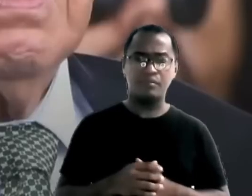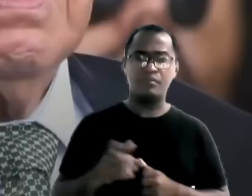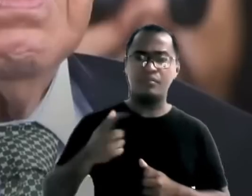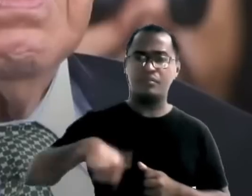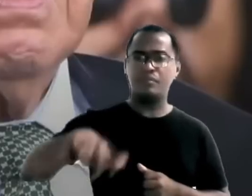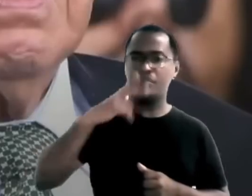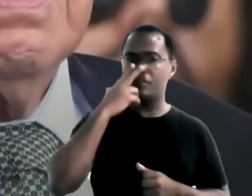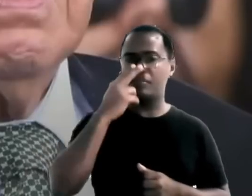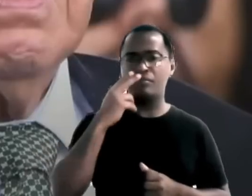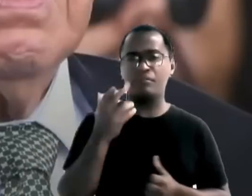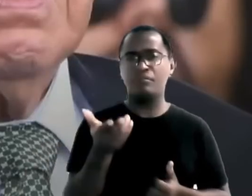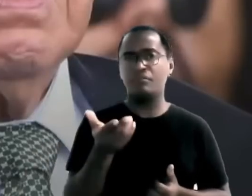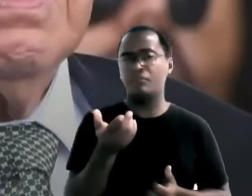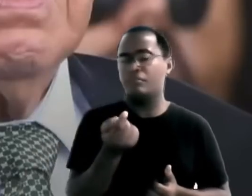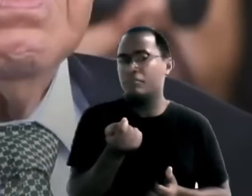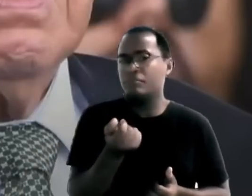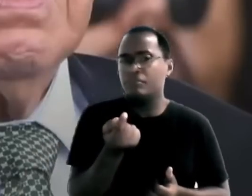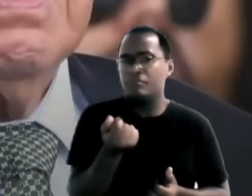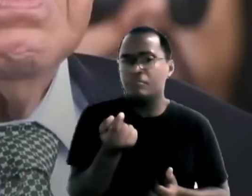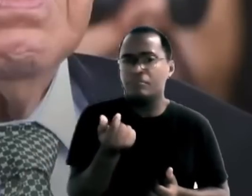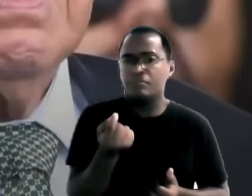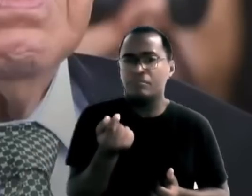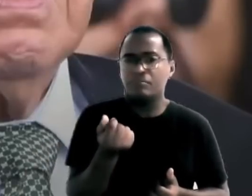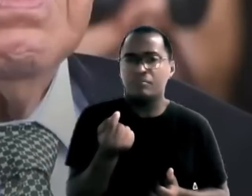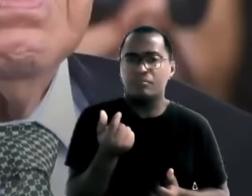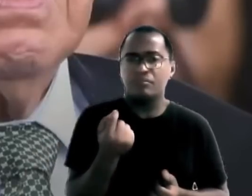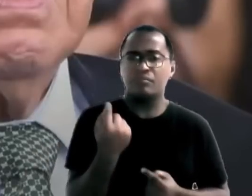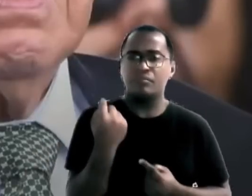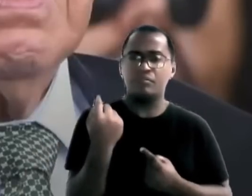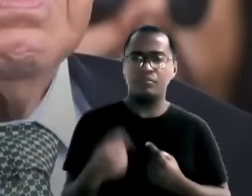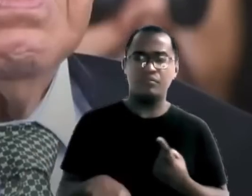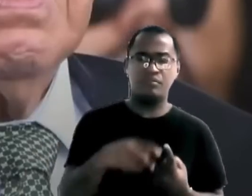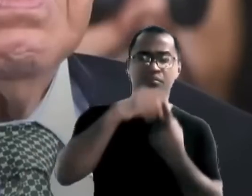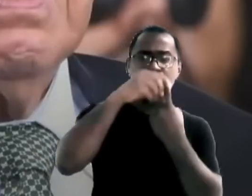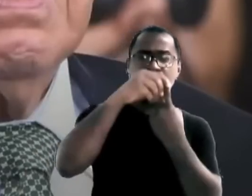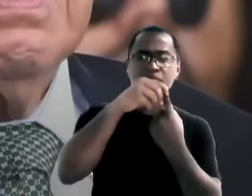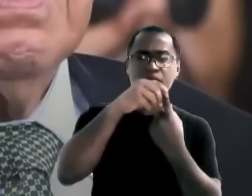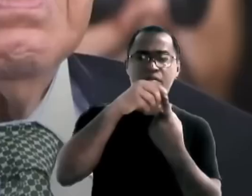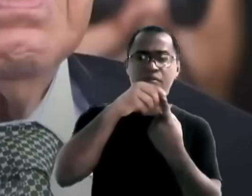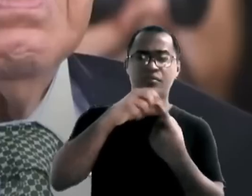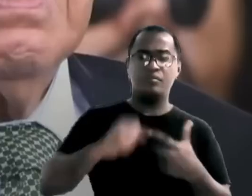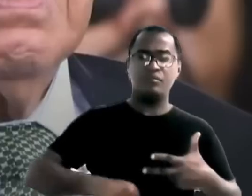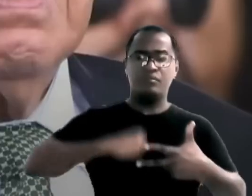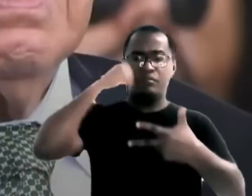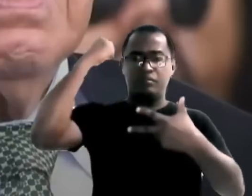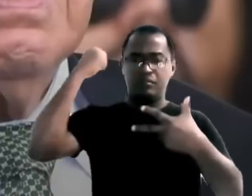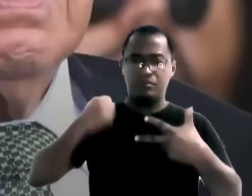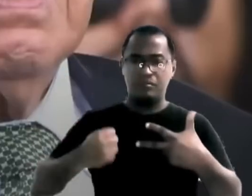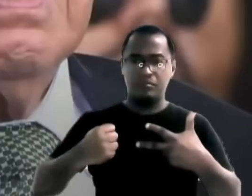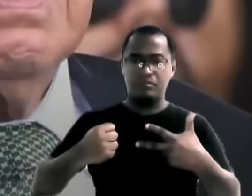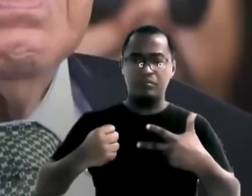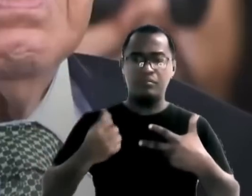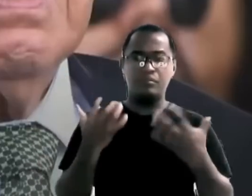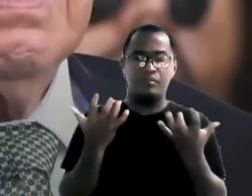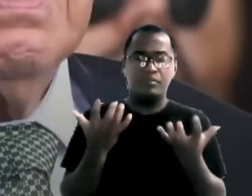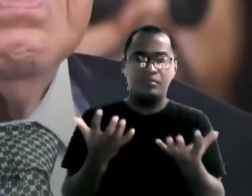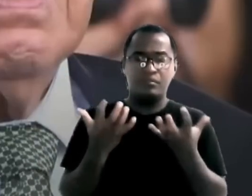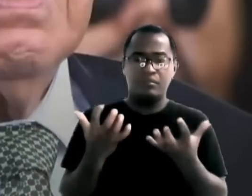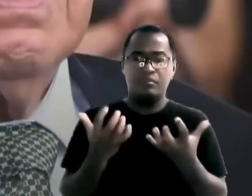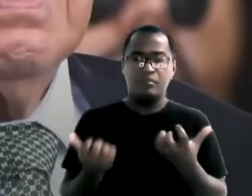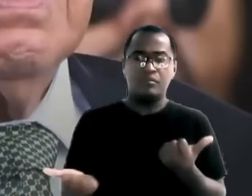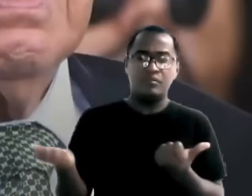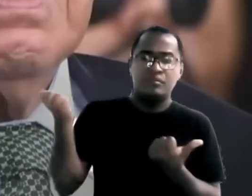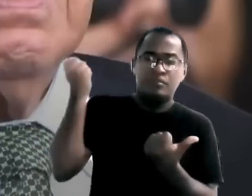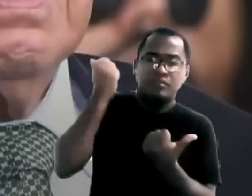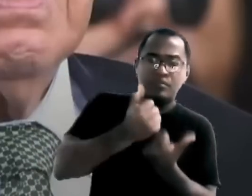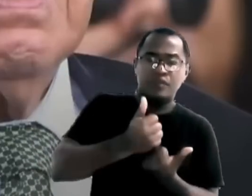público. Temos um dos poderes que resolveu assumir uma hegemonia